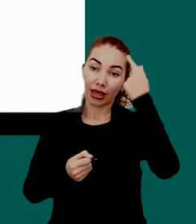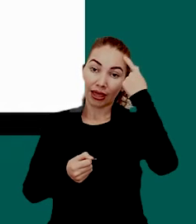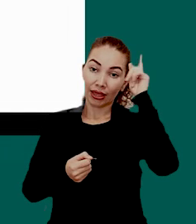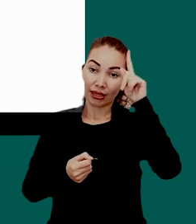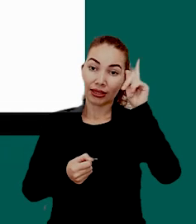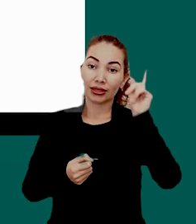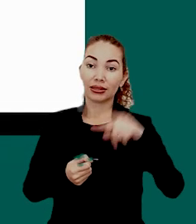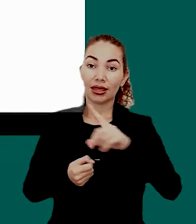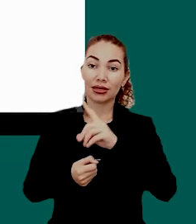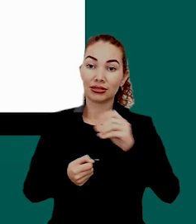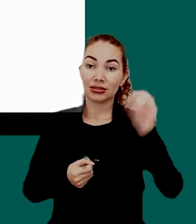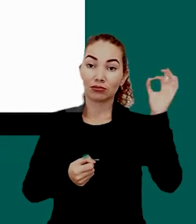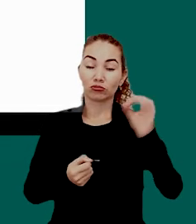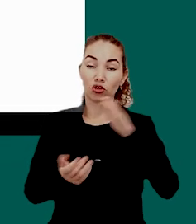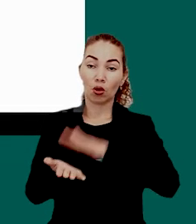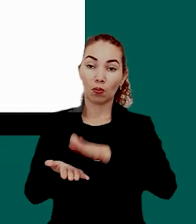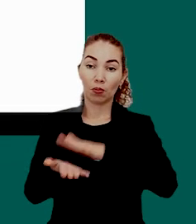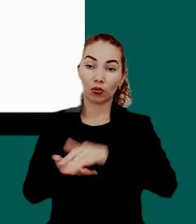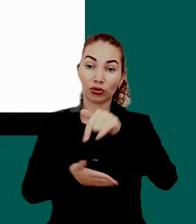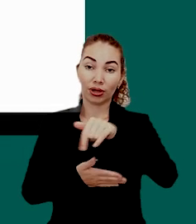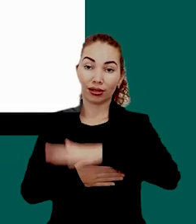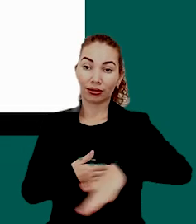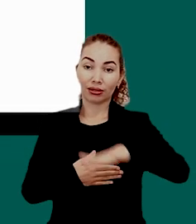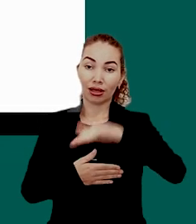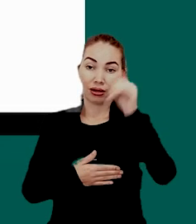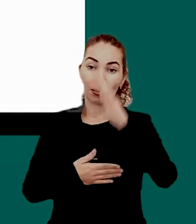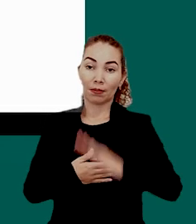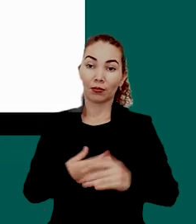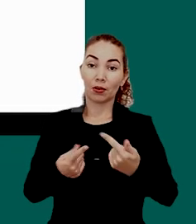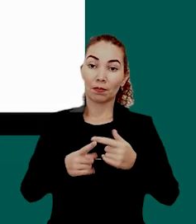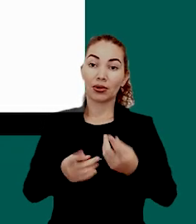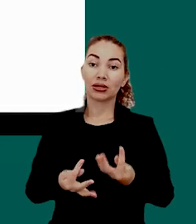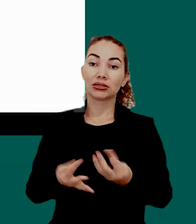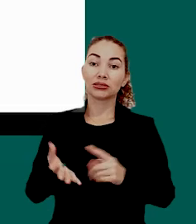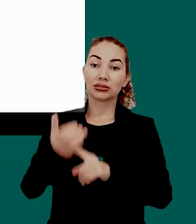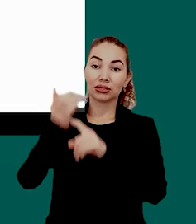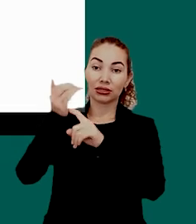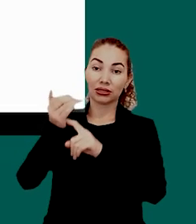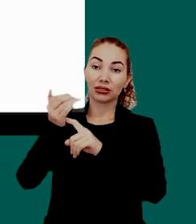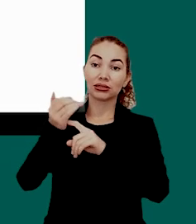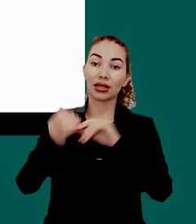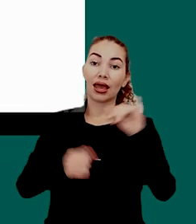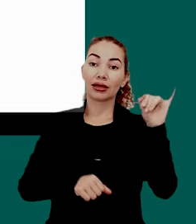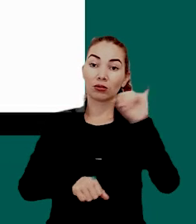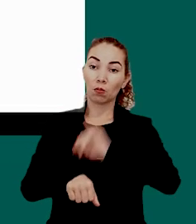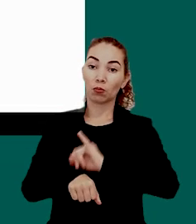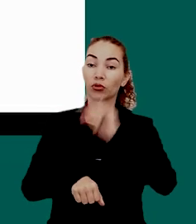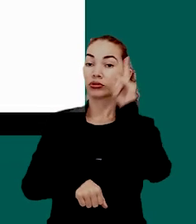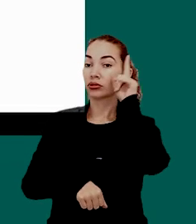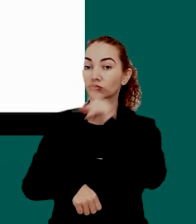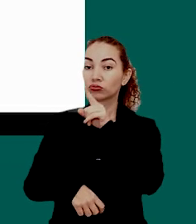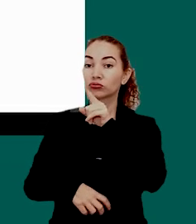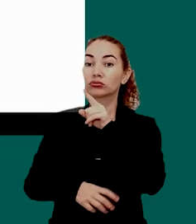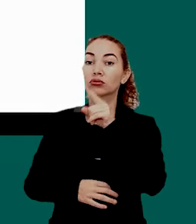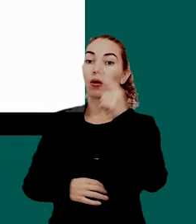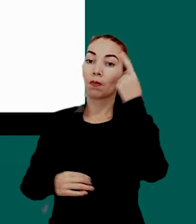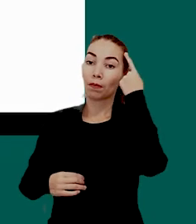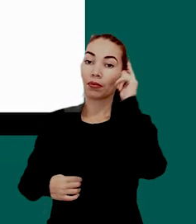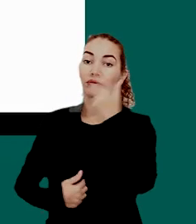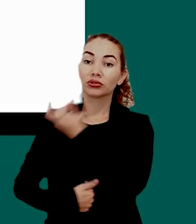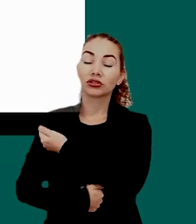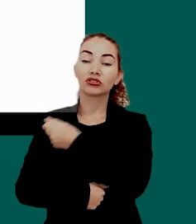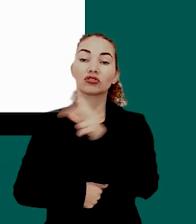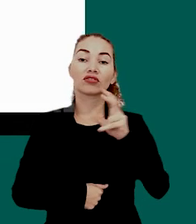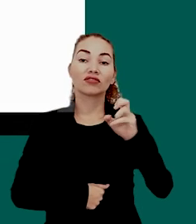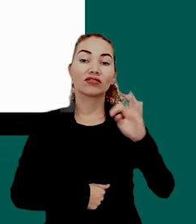que é 100% produzida em território brasileiro, apesar de ser uma tecnologia importada dos Estados Unidos, né, a ideia de uma vacina de vetor